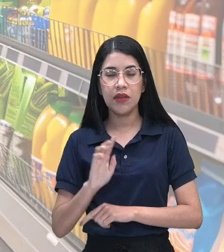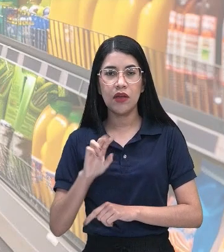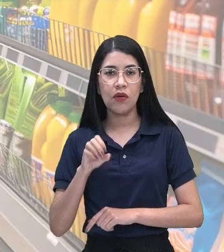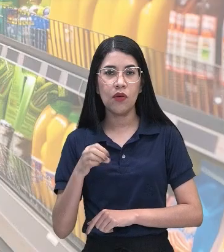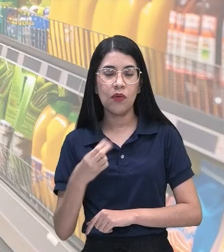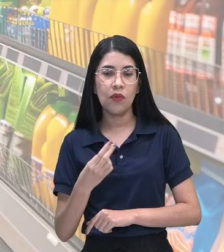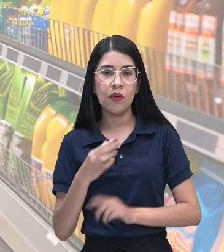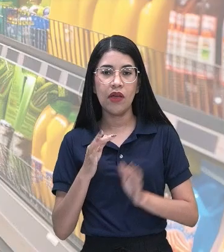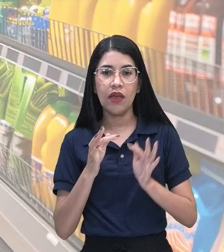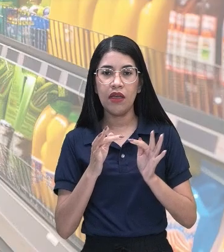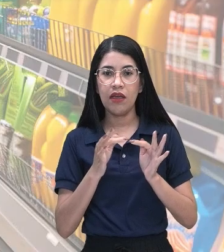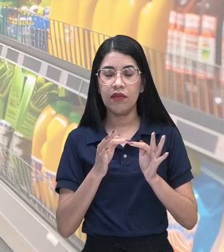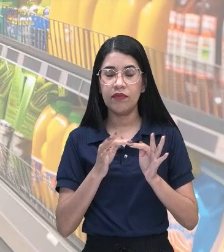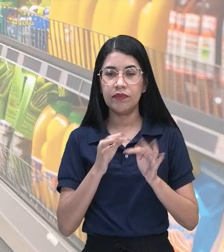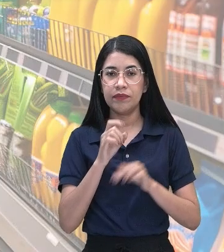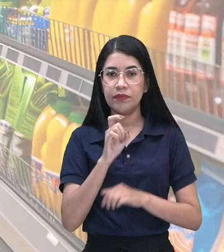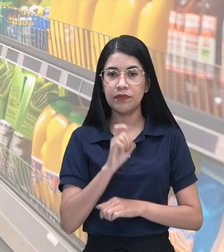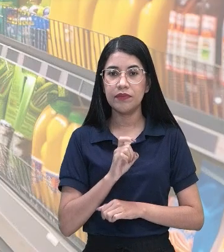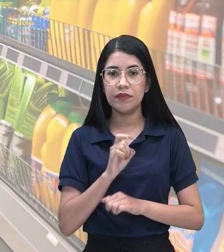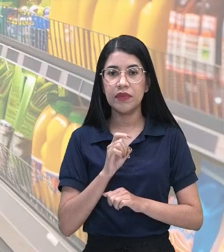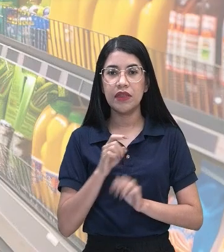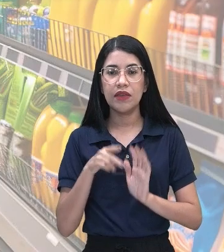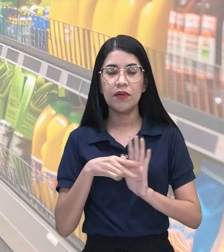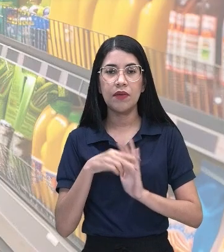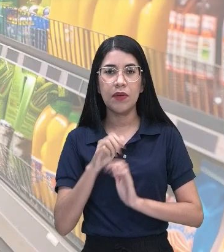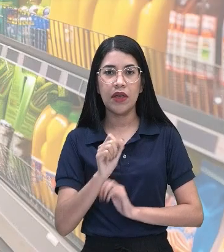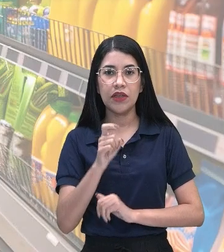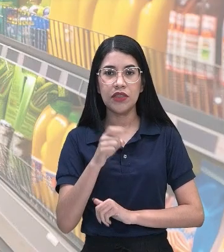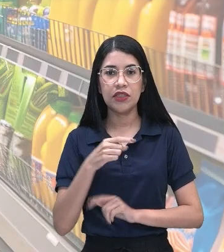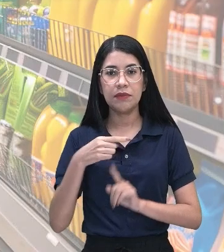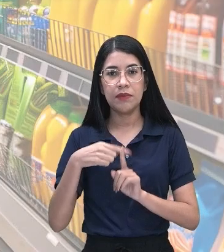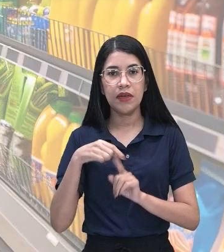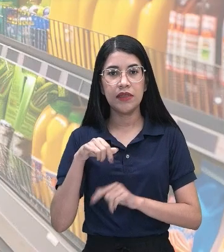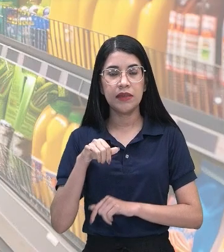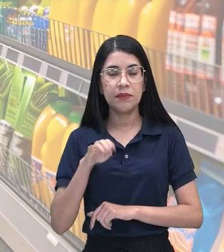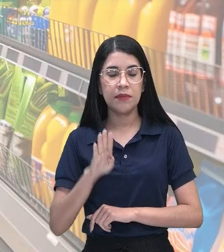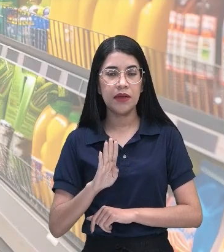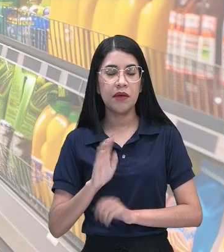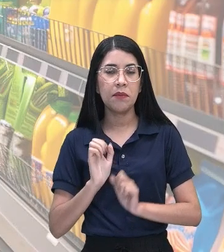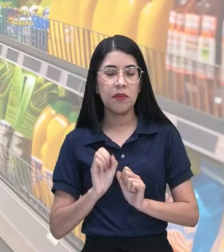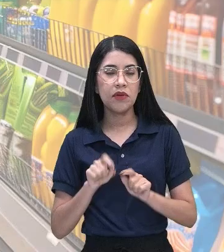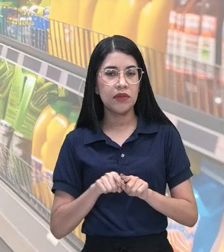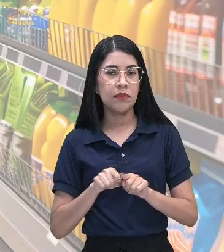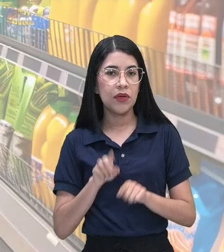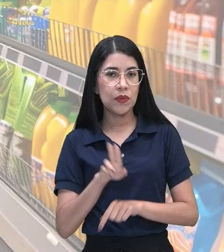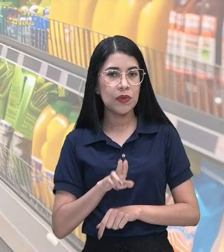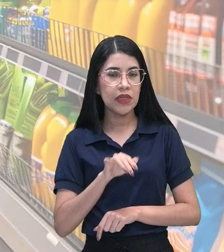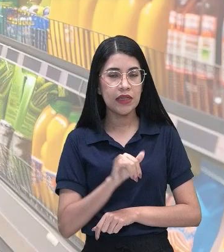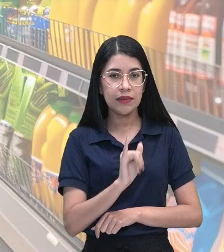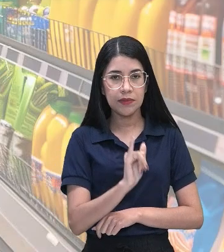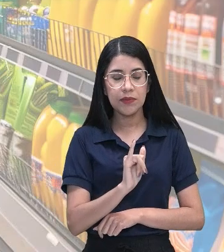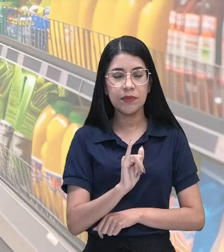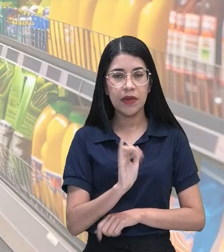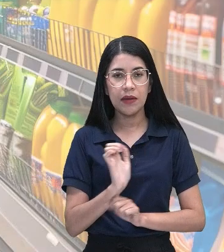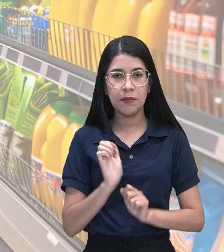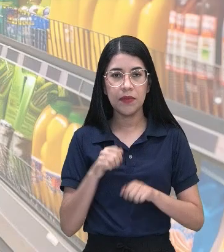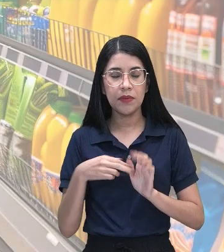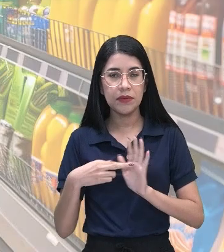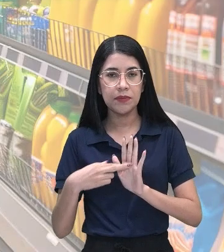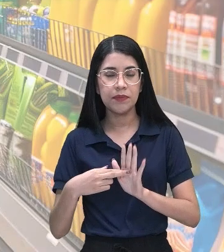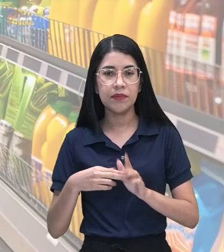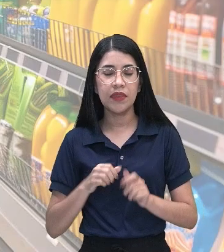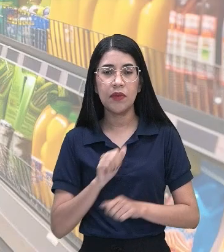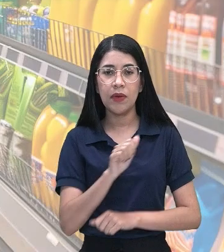de x igual a x mais b. Tá legal? Quer dizer, eu posso usar y, mas também posso representar por f de x. Com observação, ó, a e b